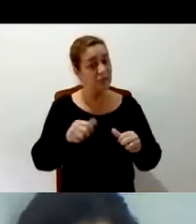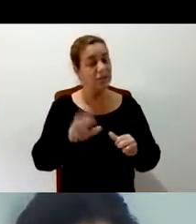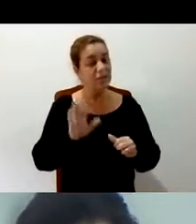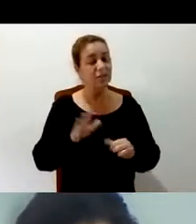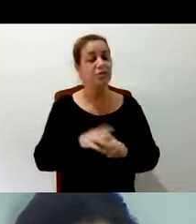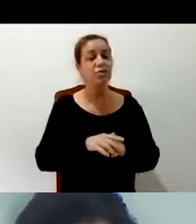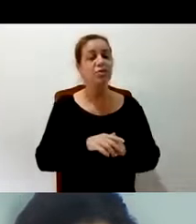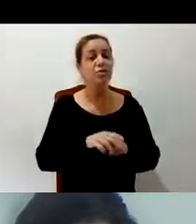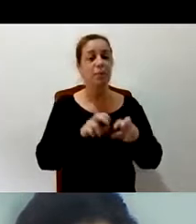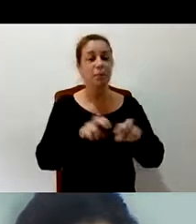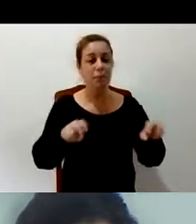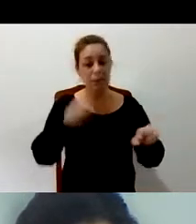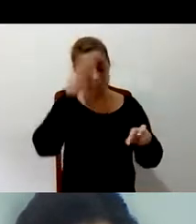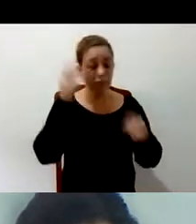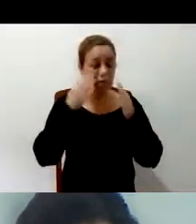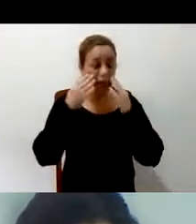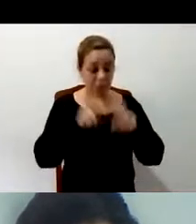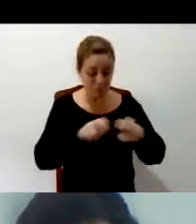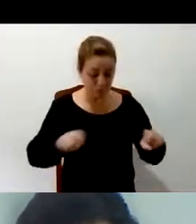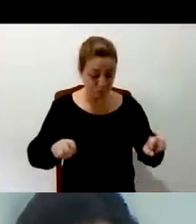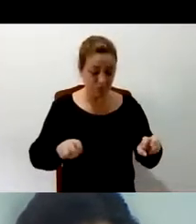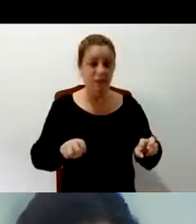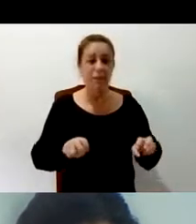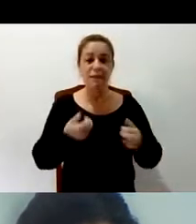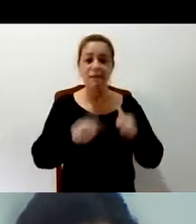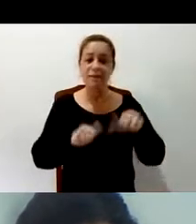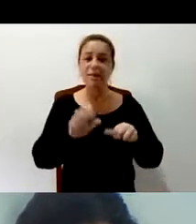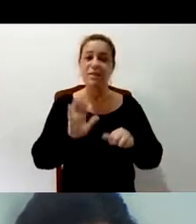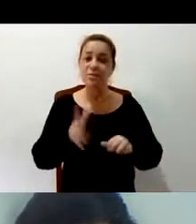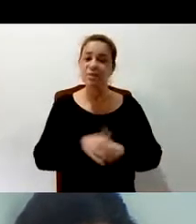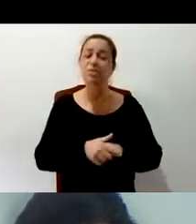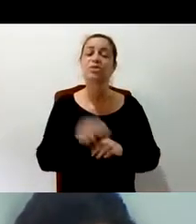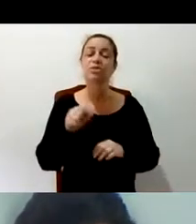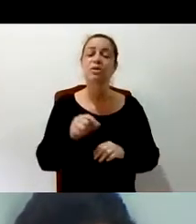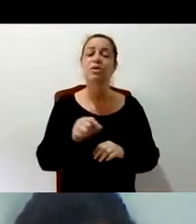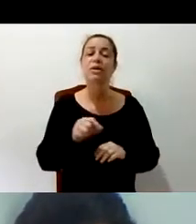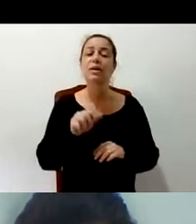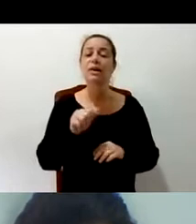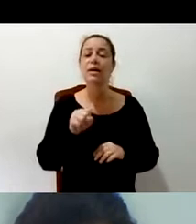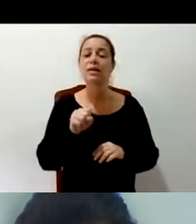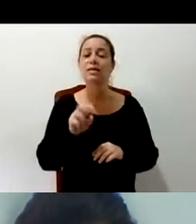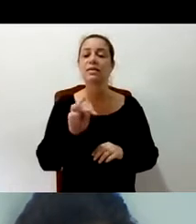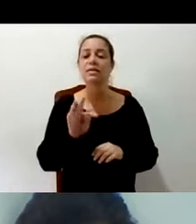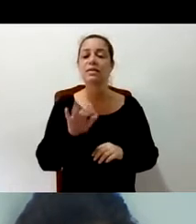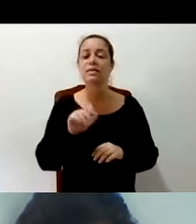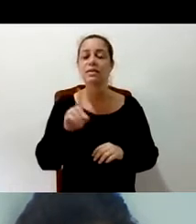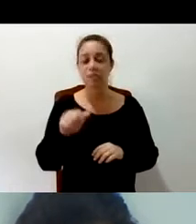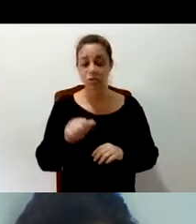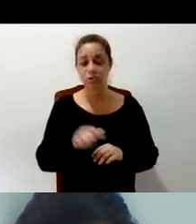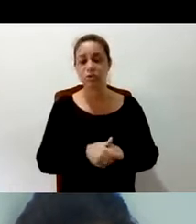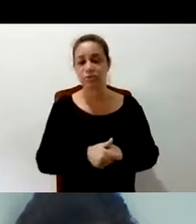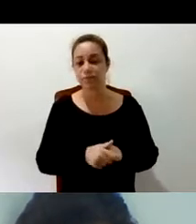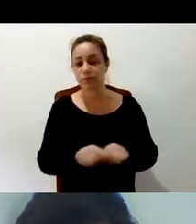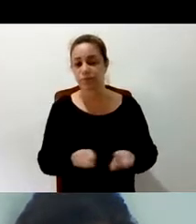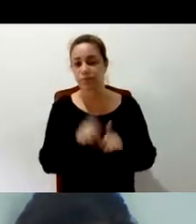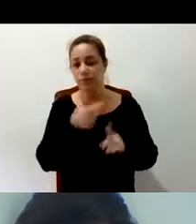né, da apresentação do short paper para cá. Elas se apropriaram mais das bases teóricas da metodologia,